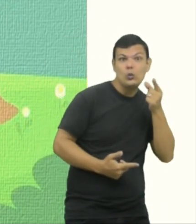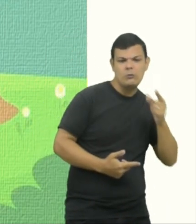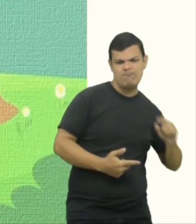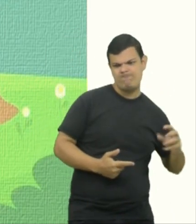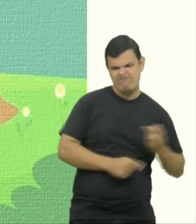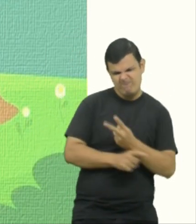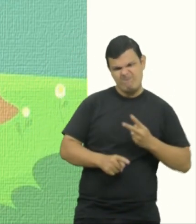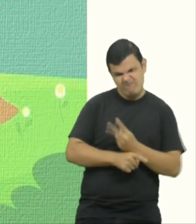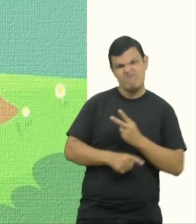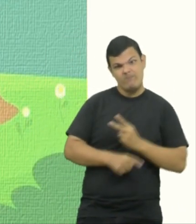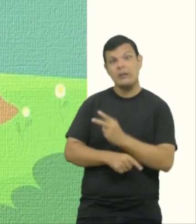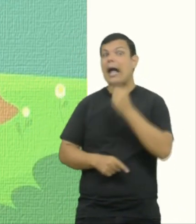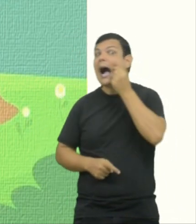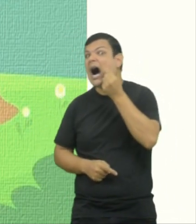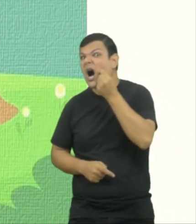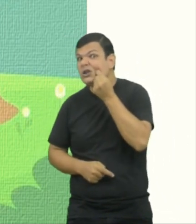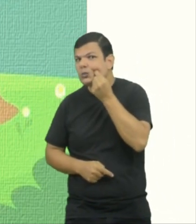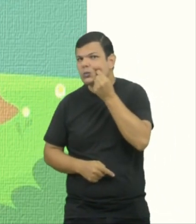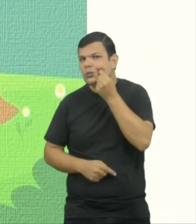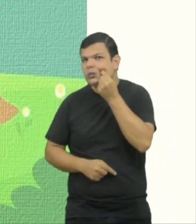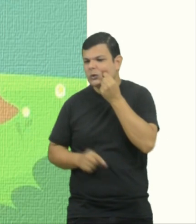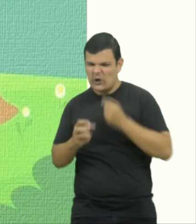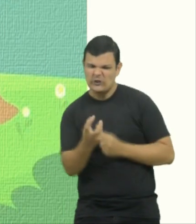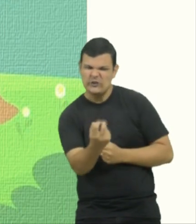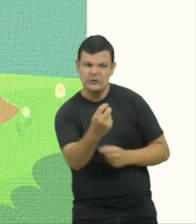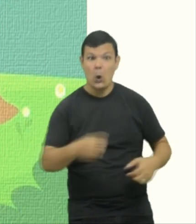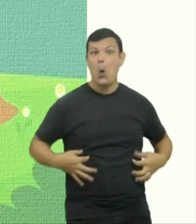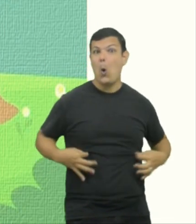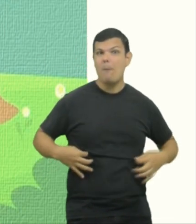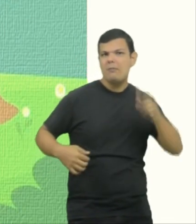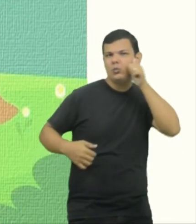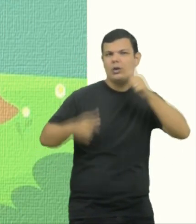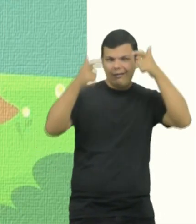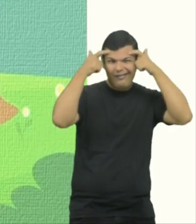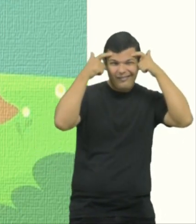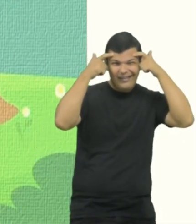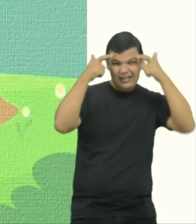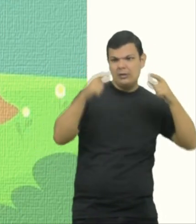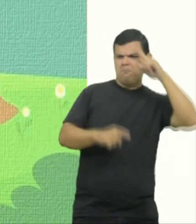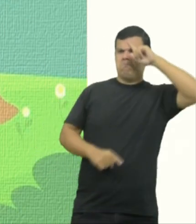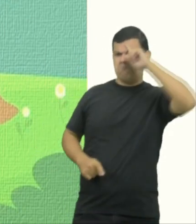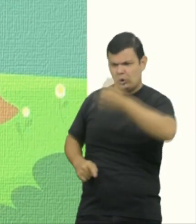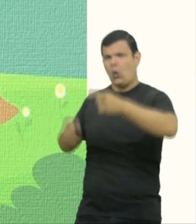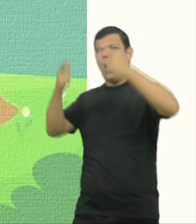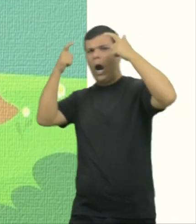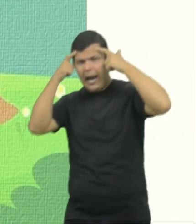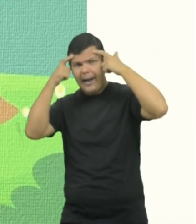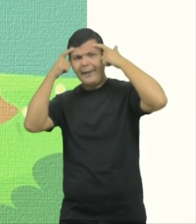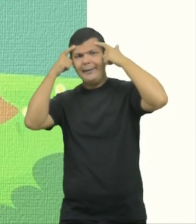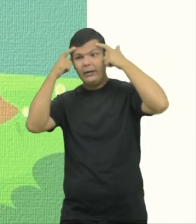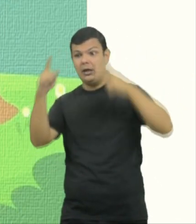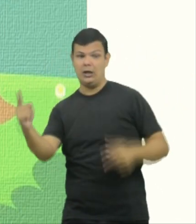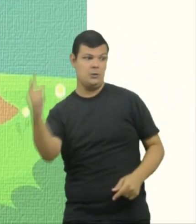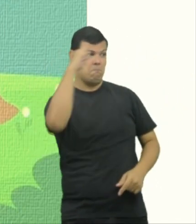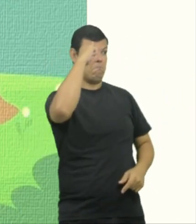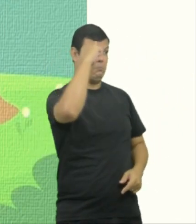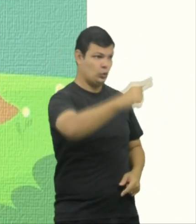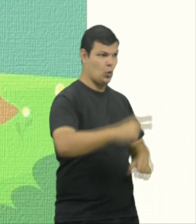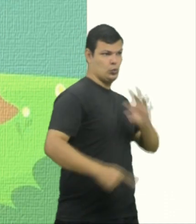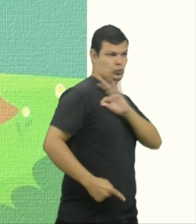A morte sentiu pena do macaco e ameaçou o caçador, que procurou a onça, que perseguiu